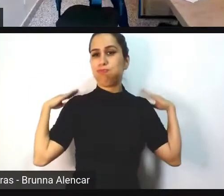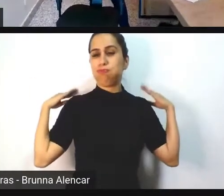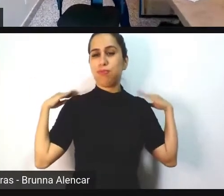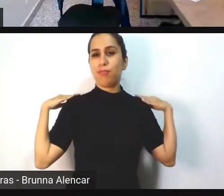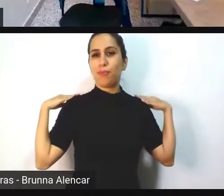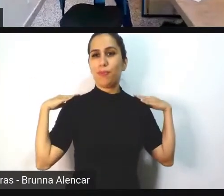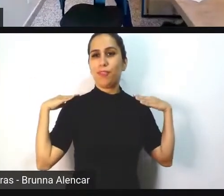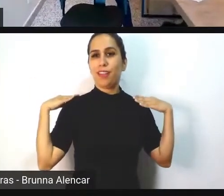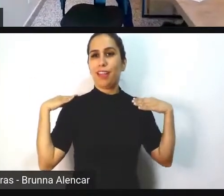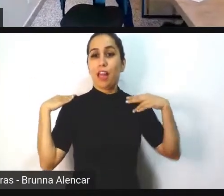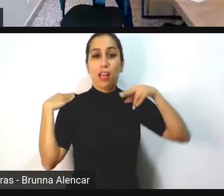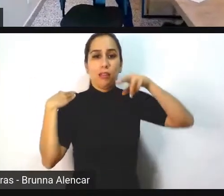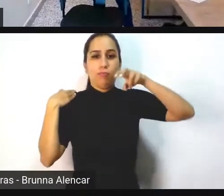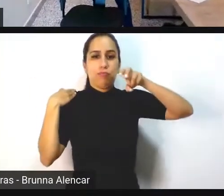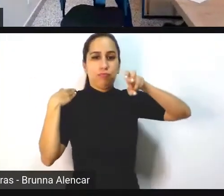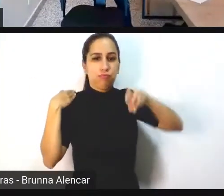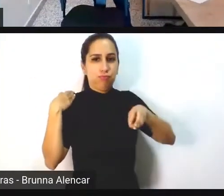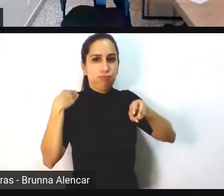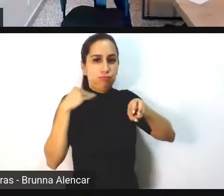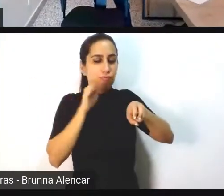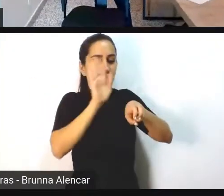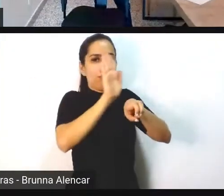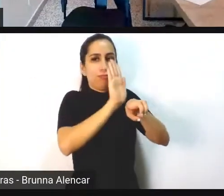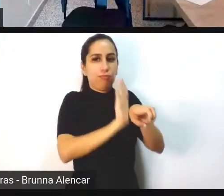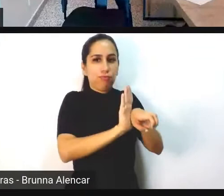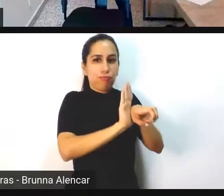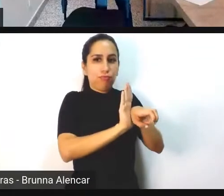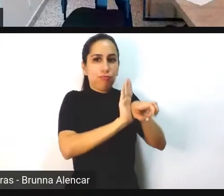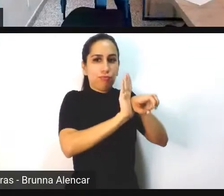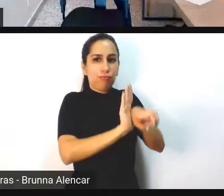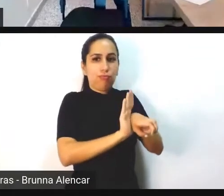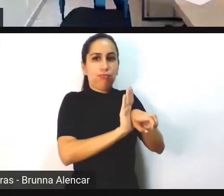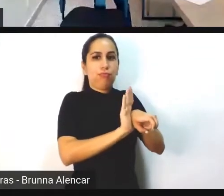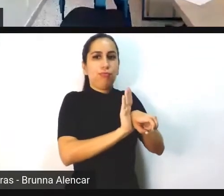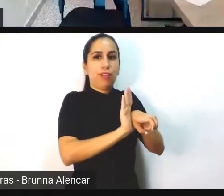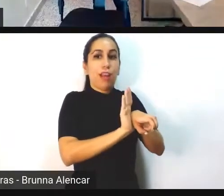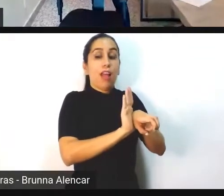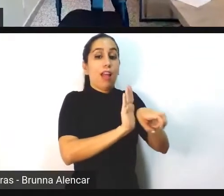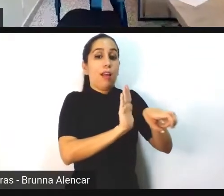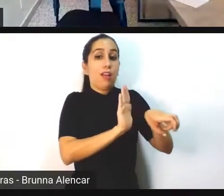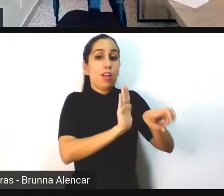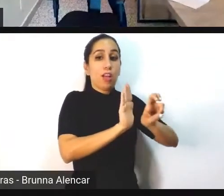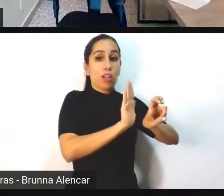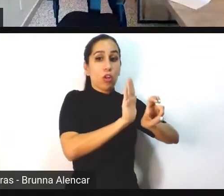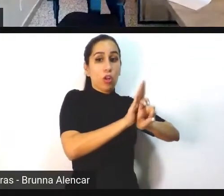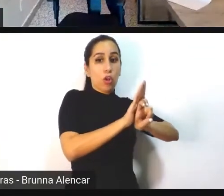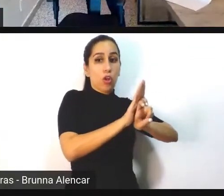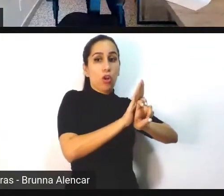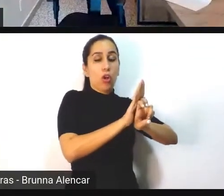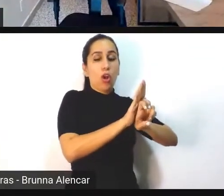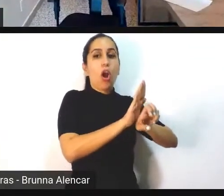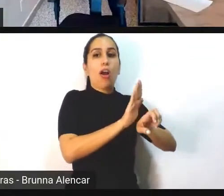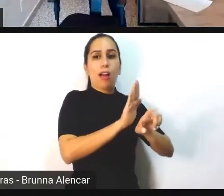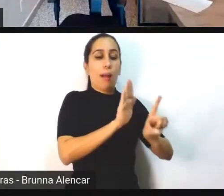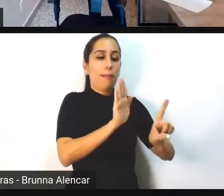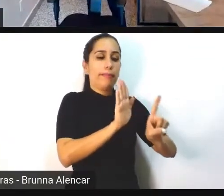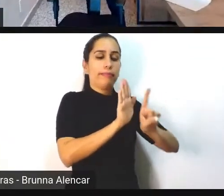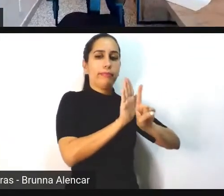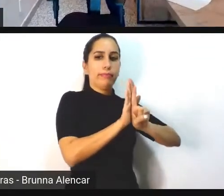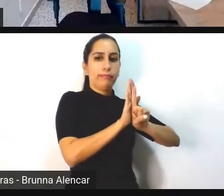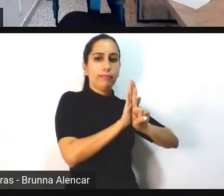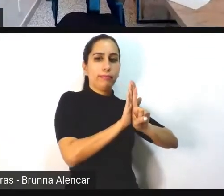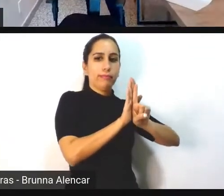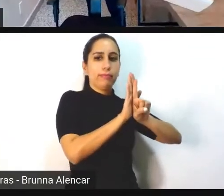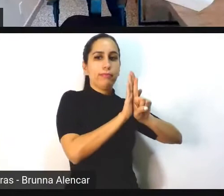que a cadeira precisa adaptar a nossa anatomia, tá? Então, quando um designer, alguém